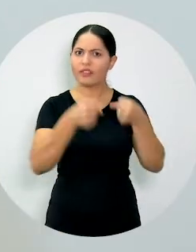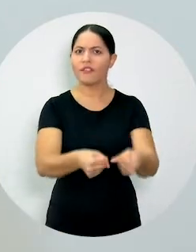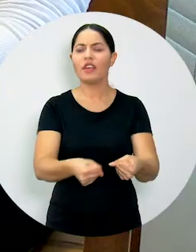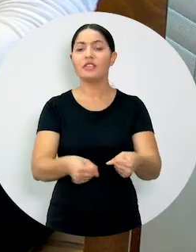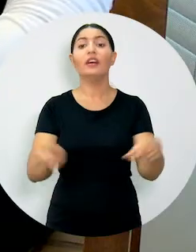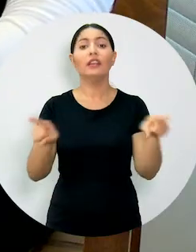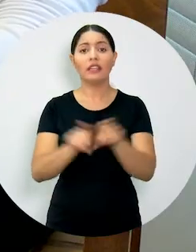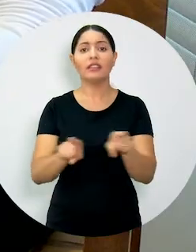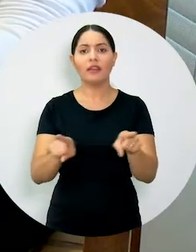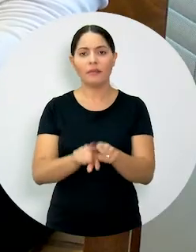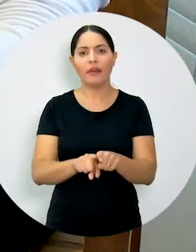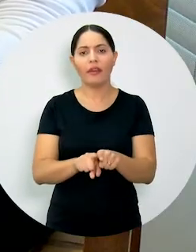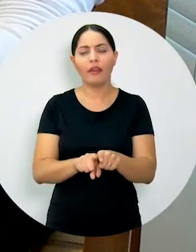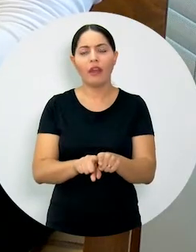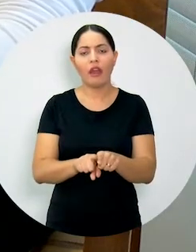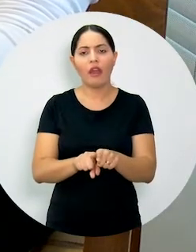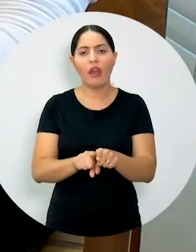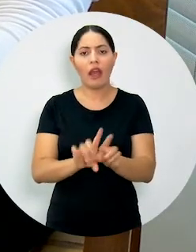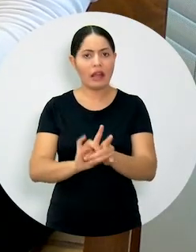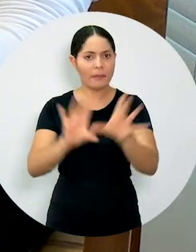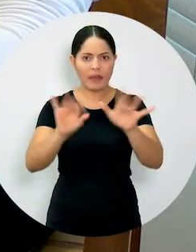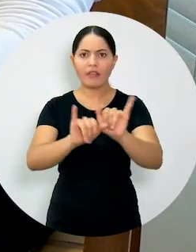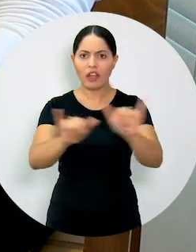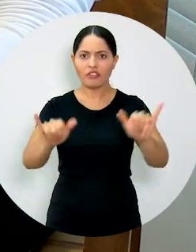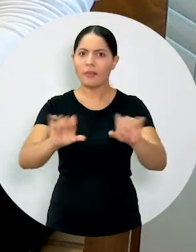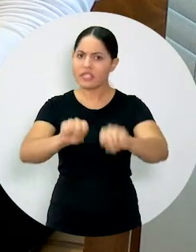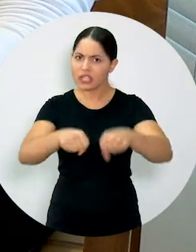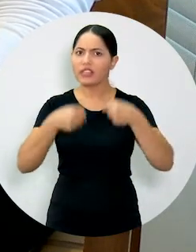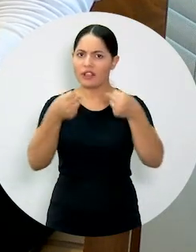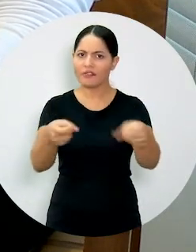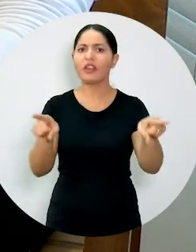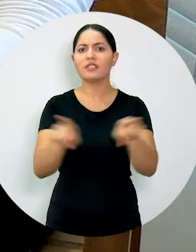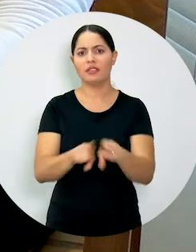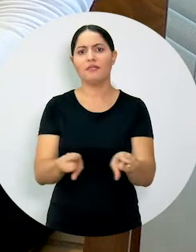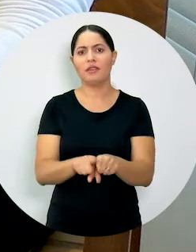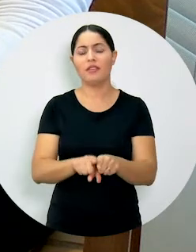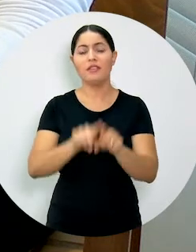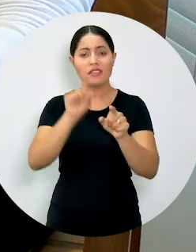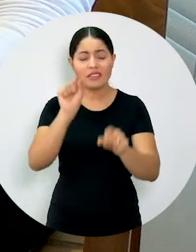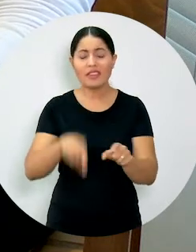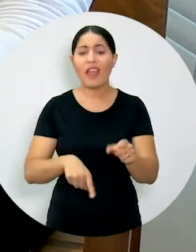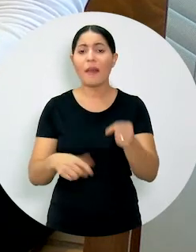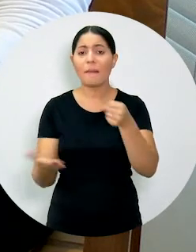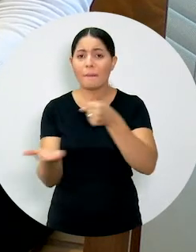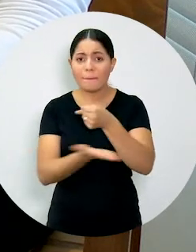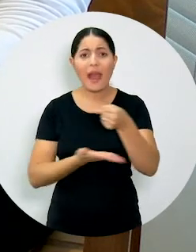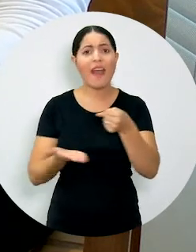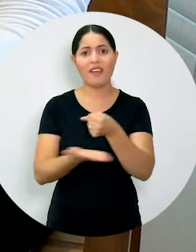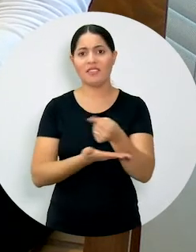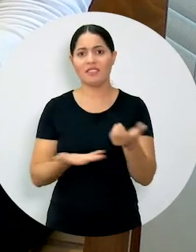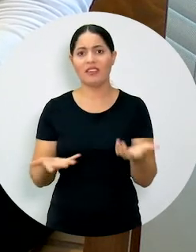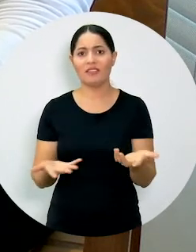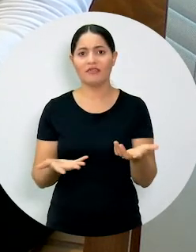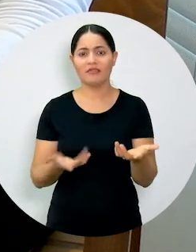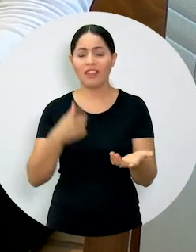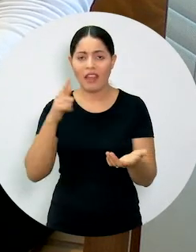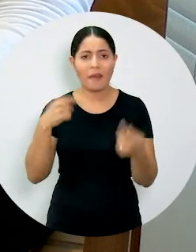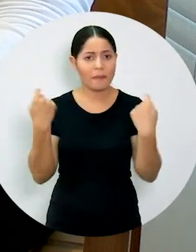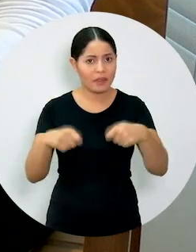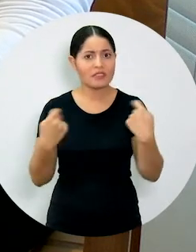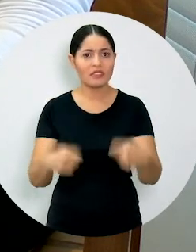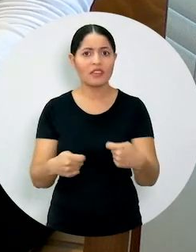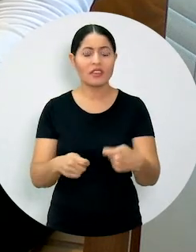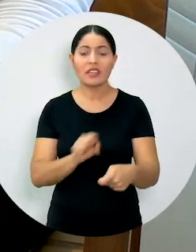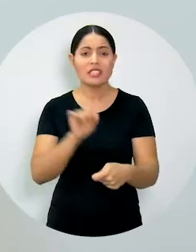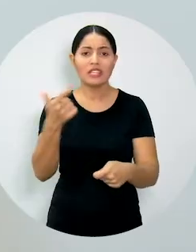Constituição. E, consequentemente, a defesa da liberdade de imprensa. A defesa da liberdade de imprensa, que é uma condição necessária,